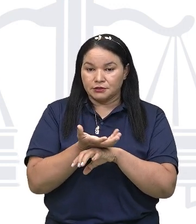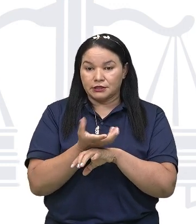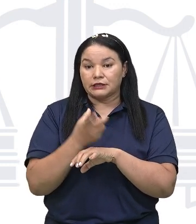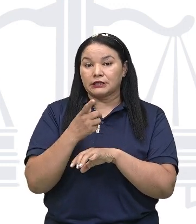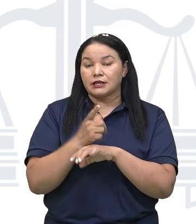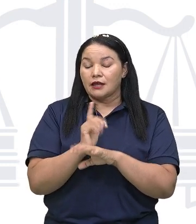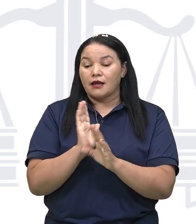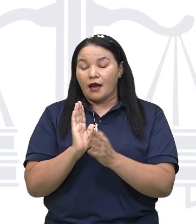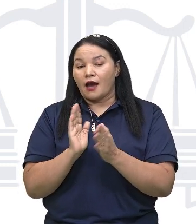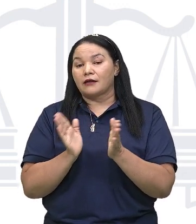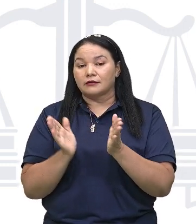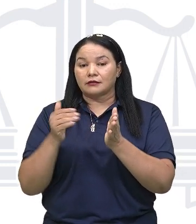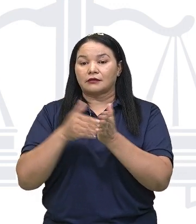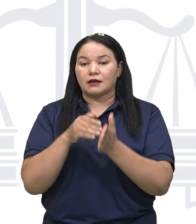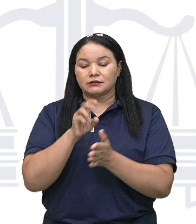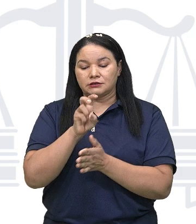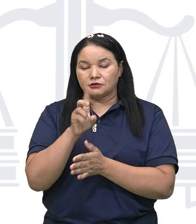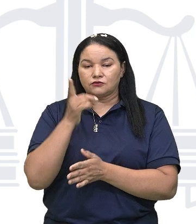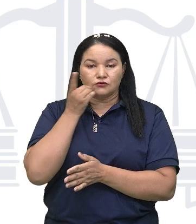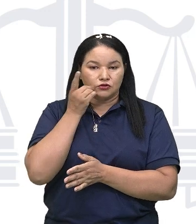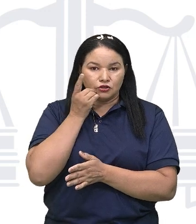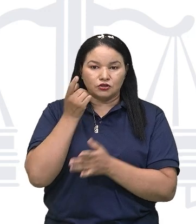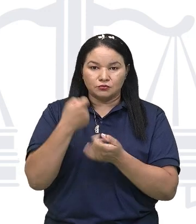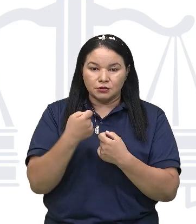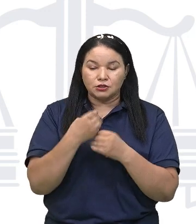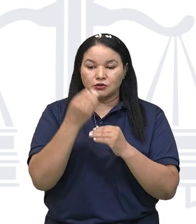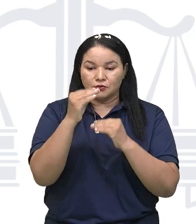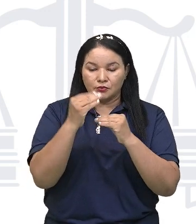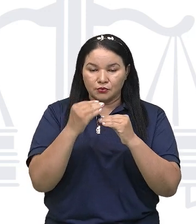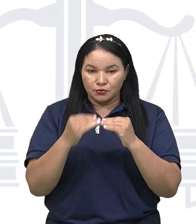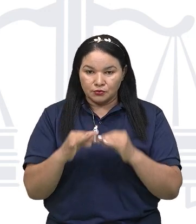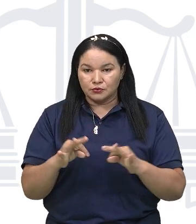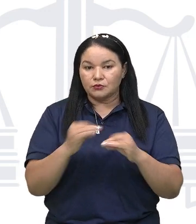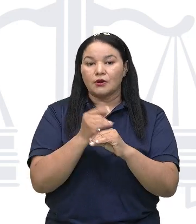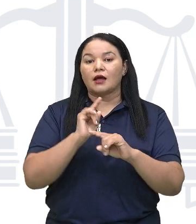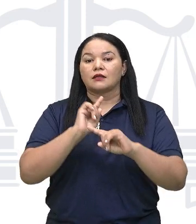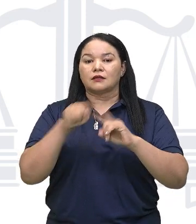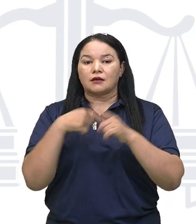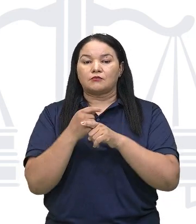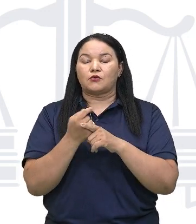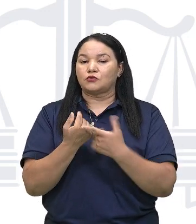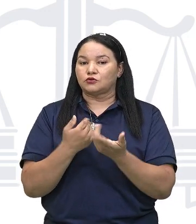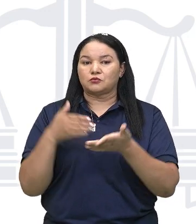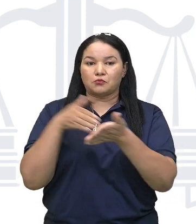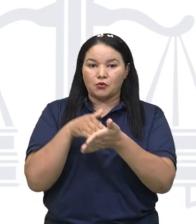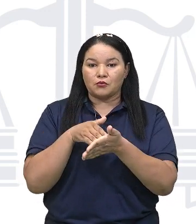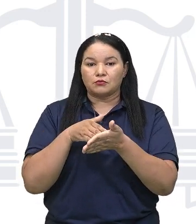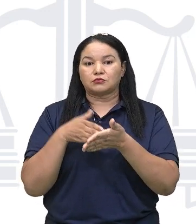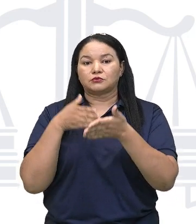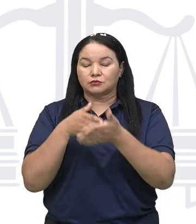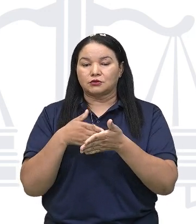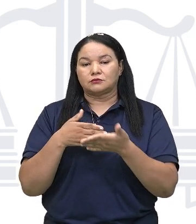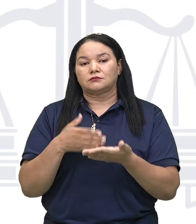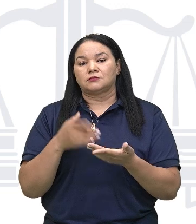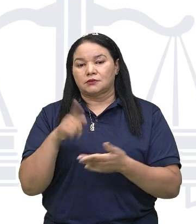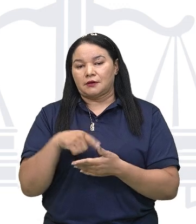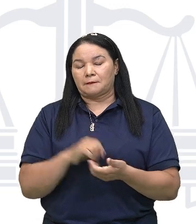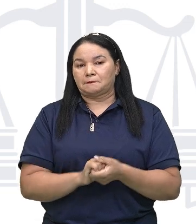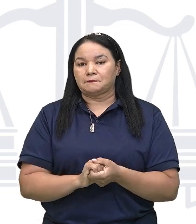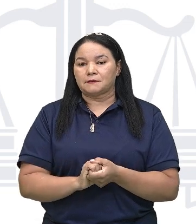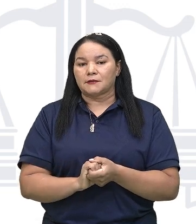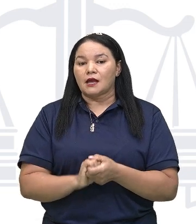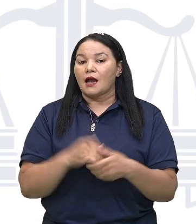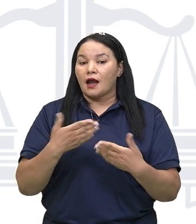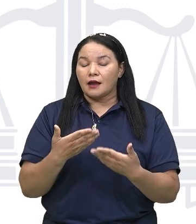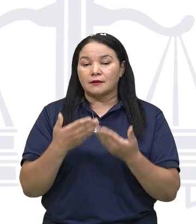5 dias úteis para fazer o preenchimento. Não fez, ele é bloqueado, tá bom? Então, ele é bloqueado automaticamente. Neste